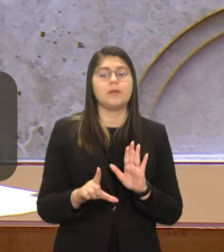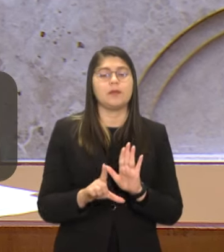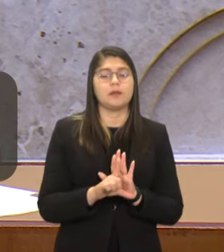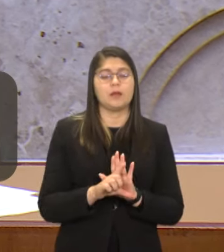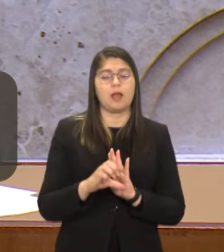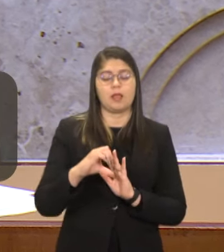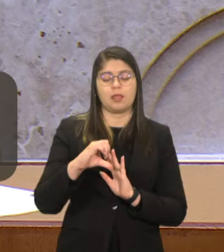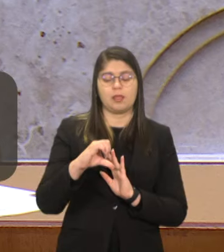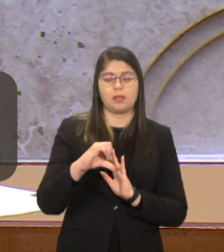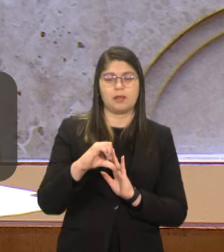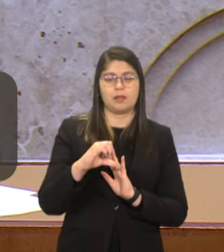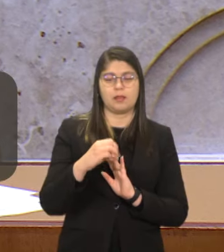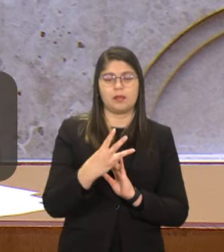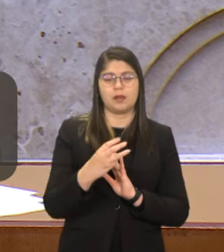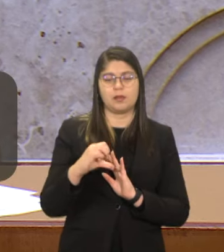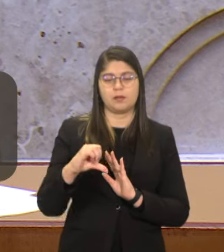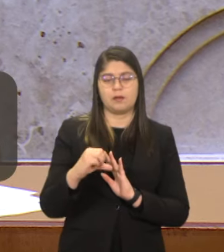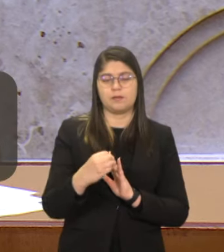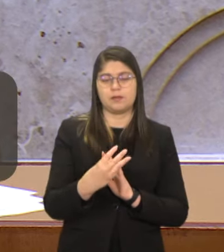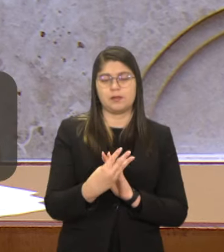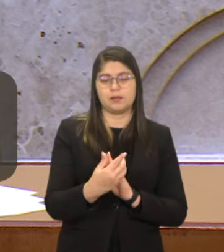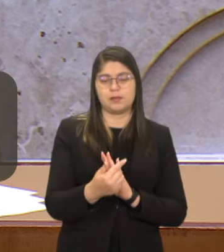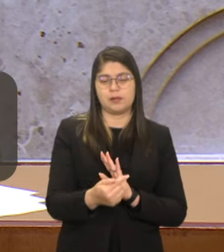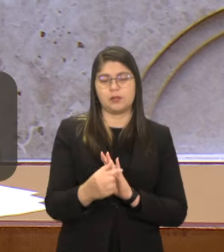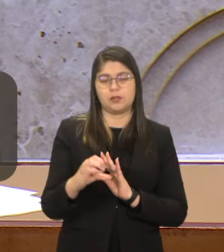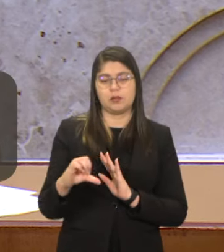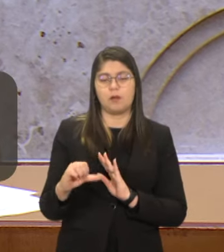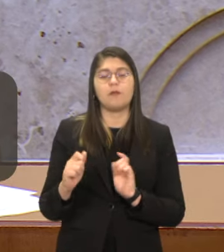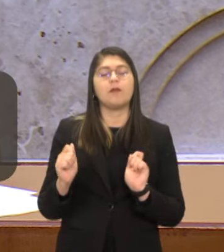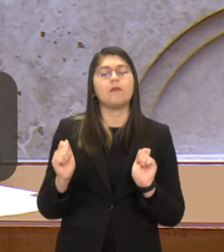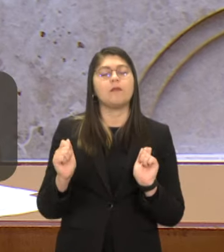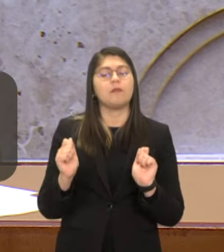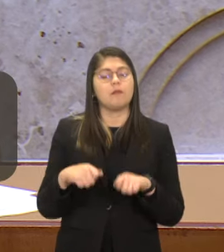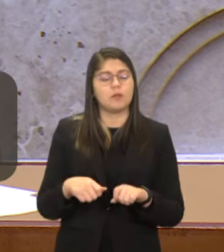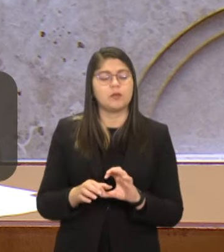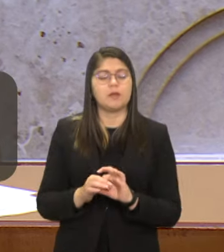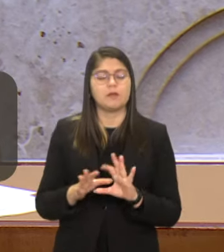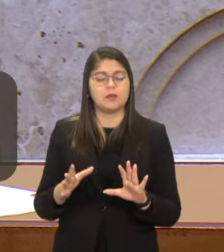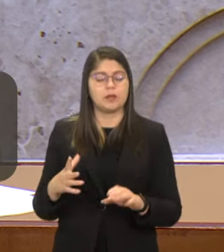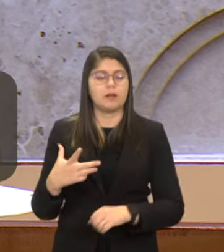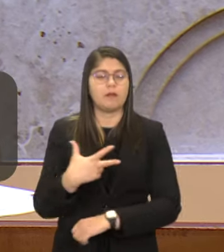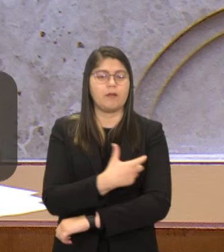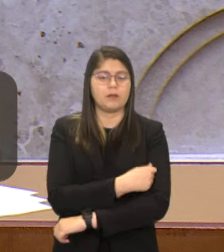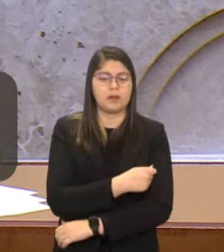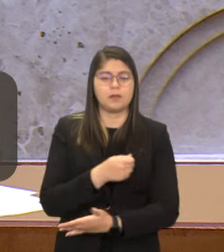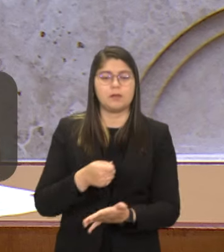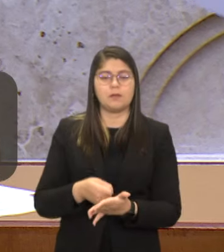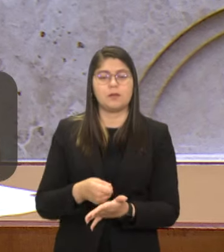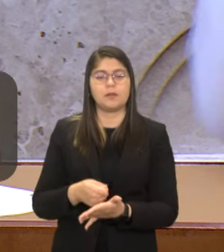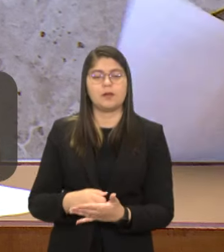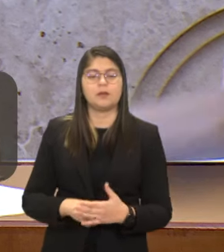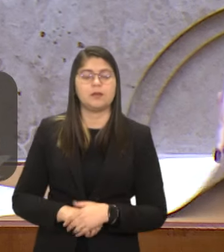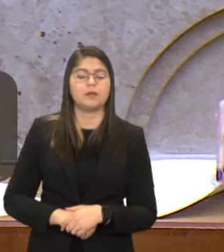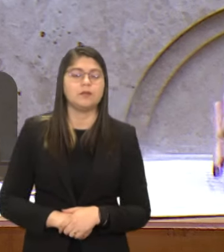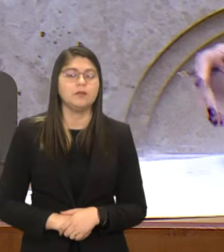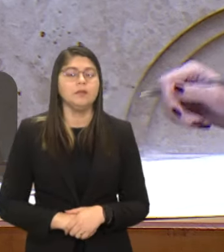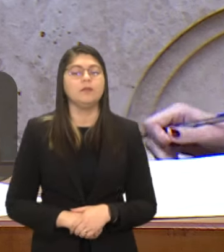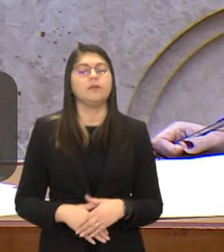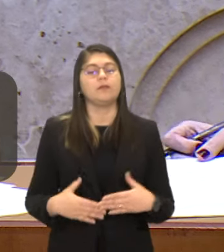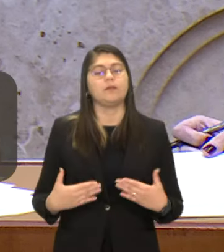13.979 permite a determinação de vacinação compulsória. E,